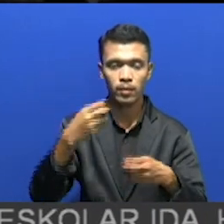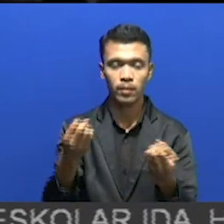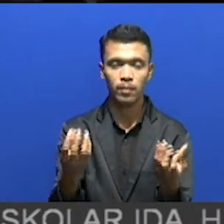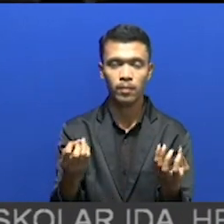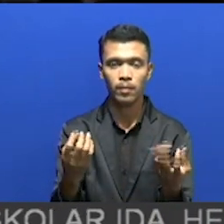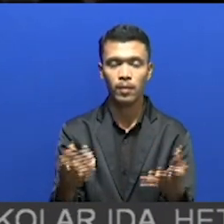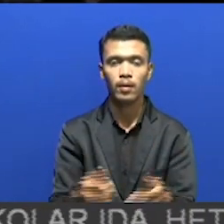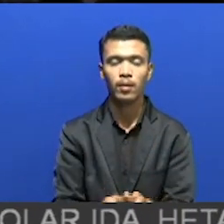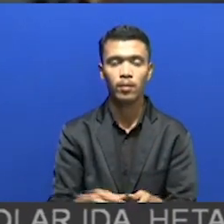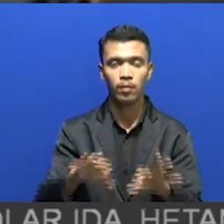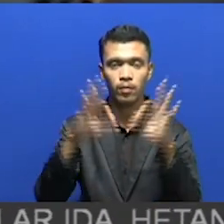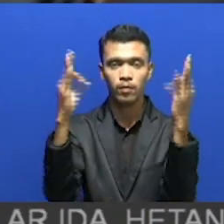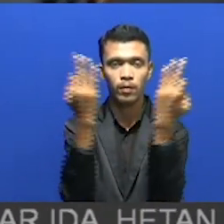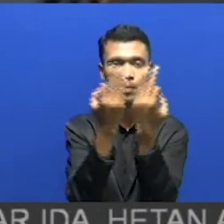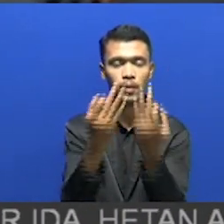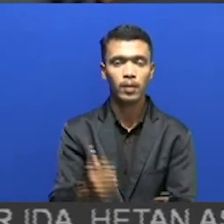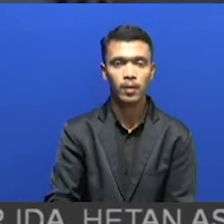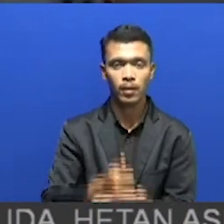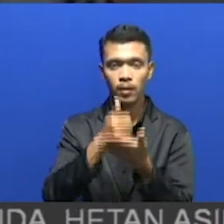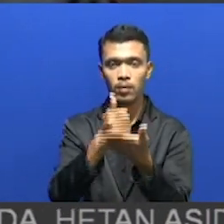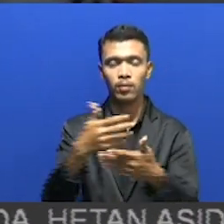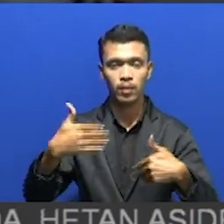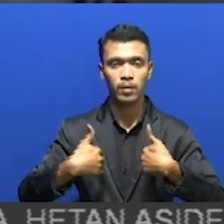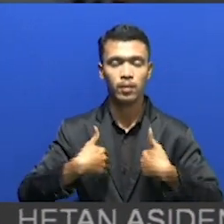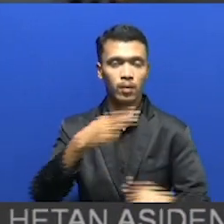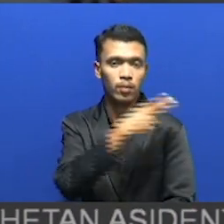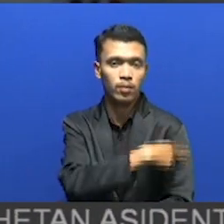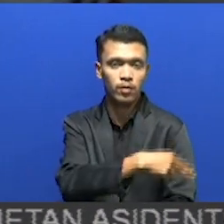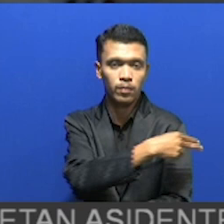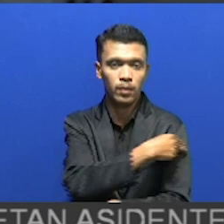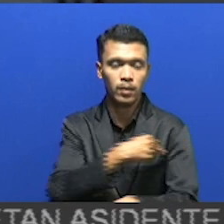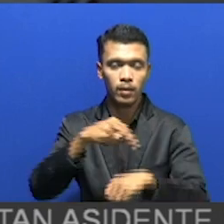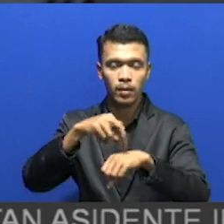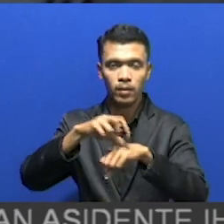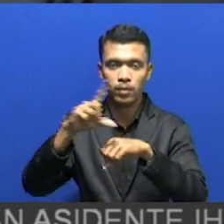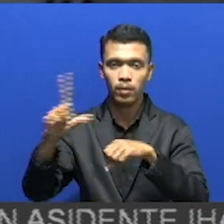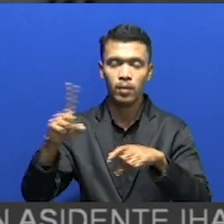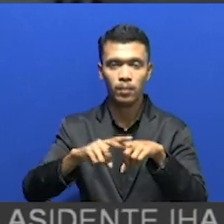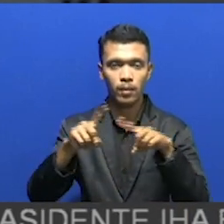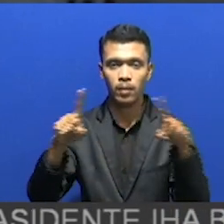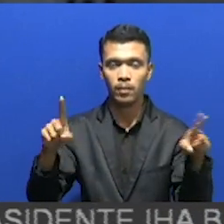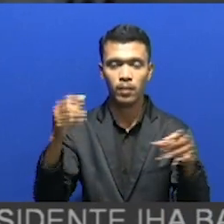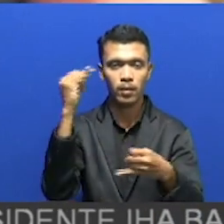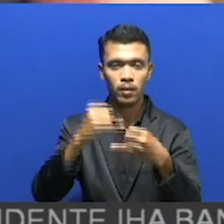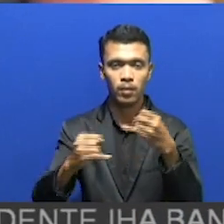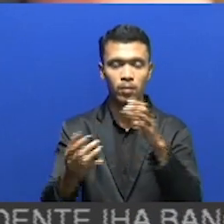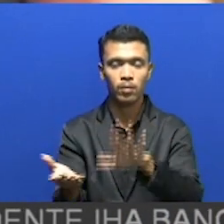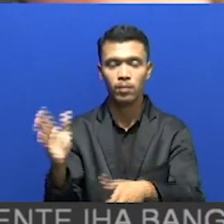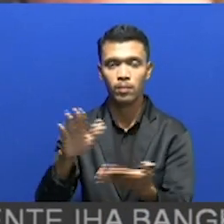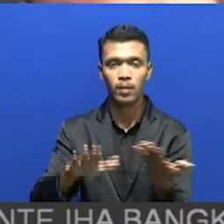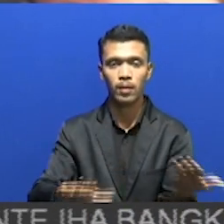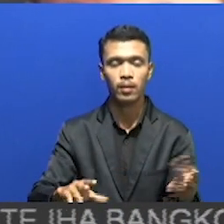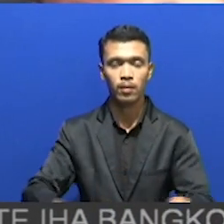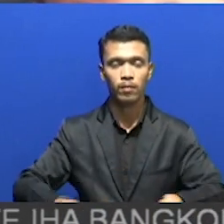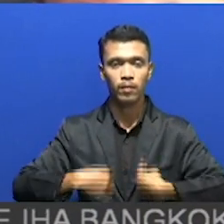no família esforço, bahalo tratamento e Hospital Nacional Guido Valadares Maibela consegue salva. Além de